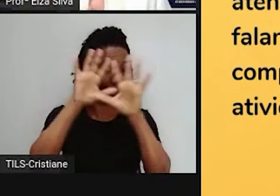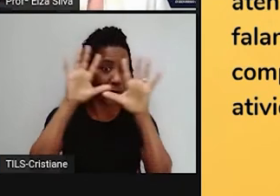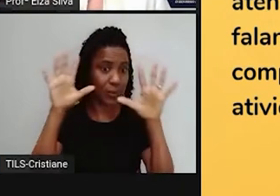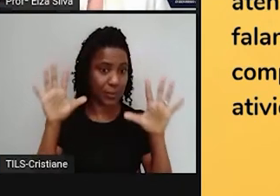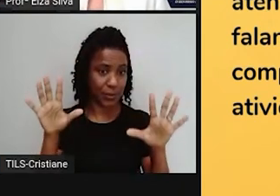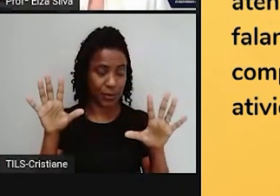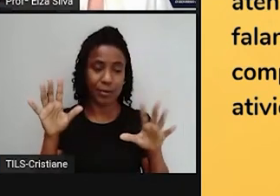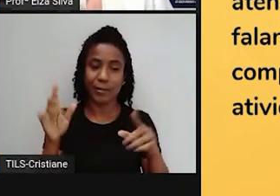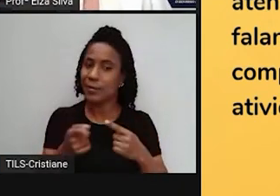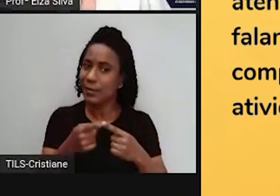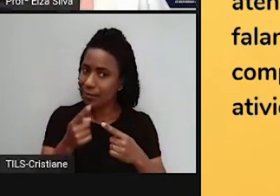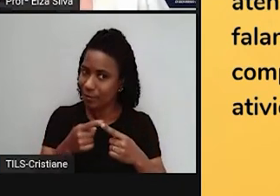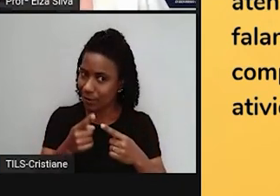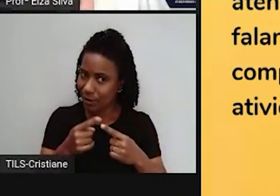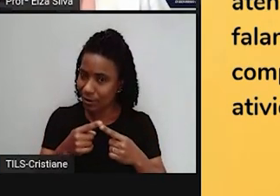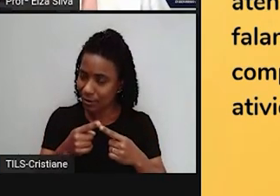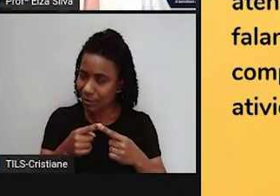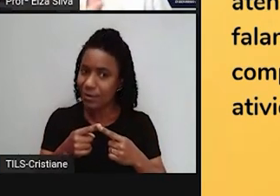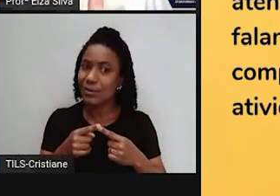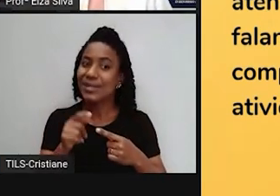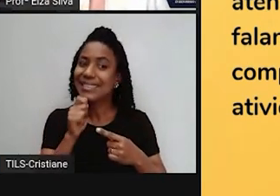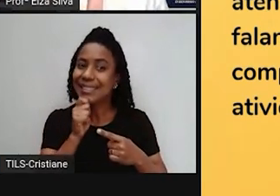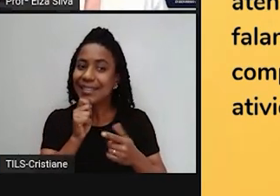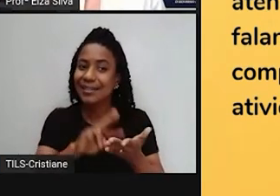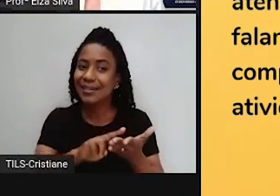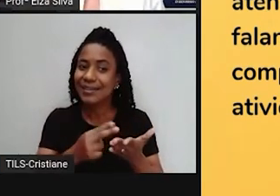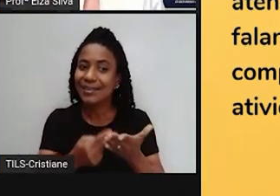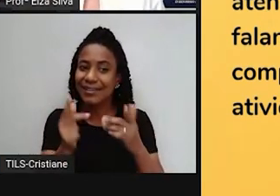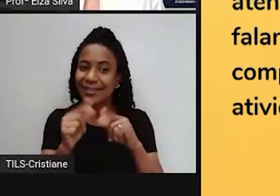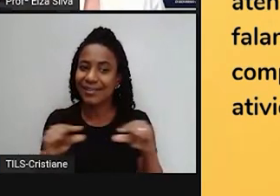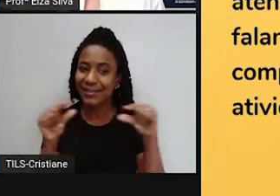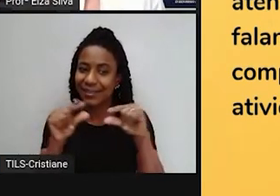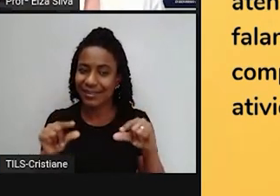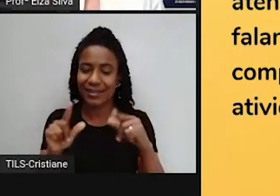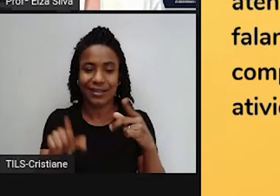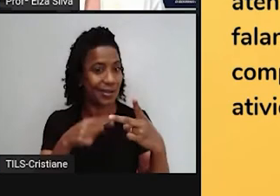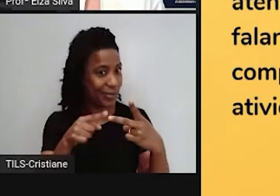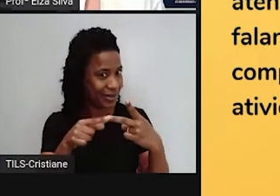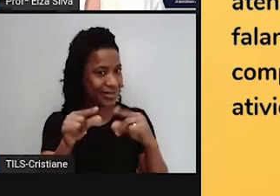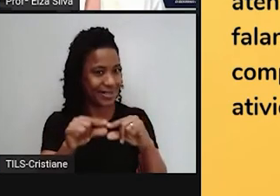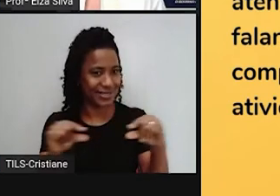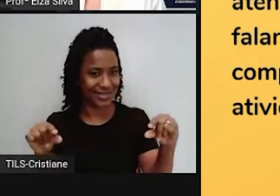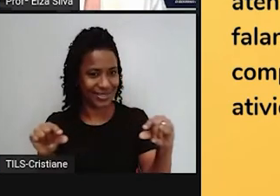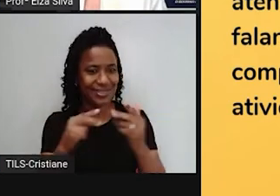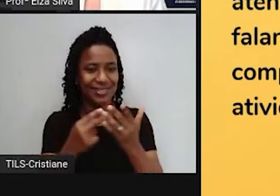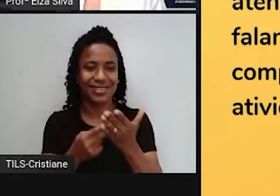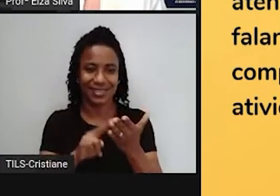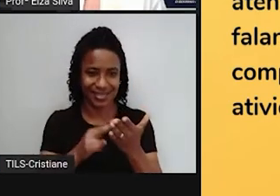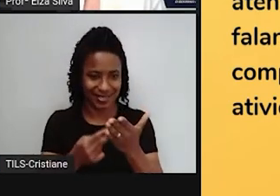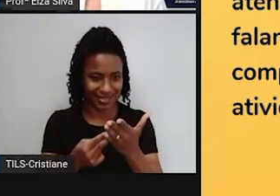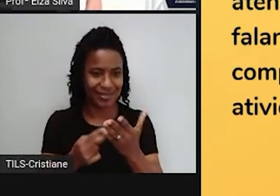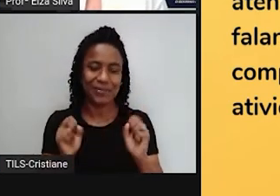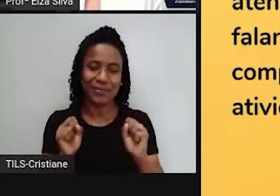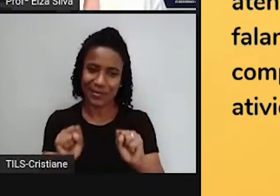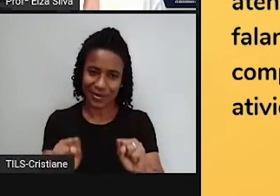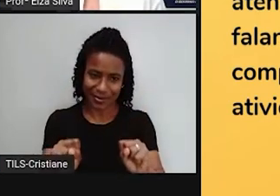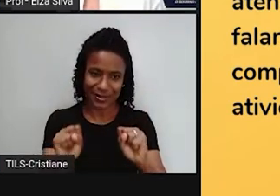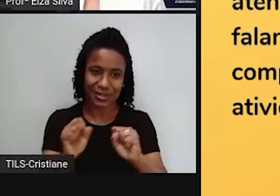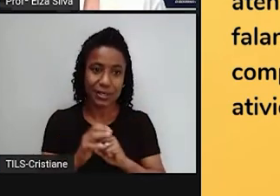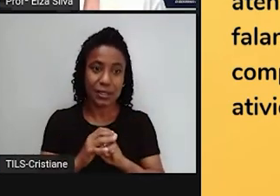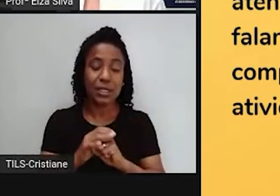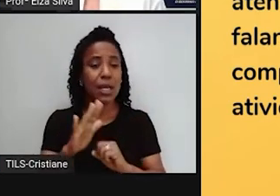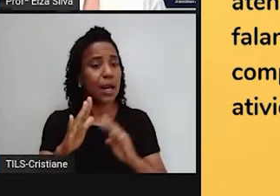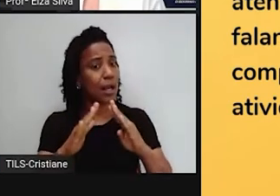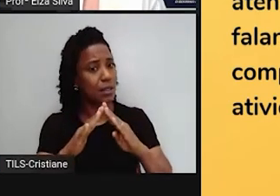assista sem legenda. Só depois, use o recurso da legenda, ok? Se caso você não tenha acesso à